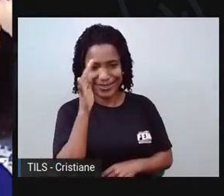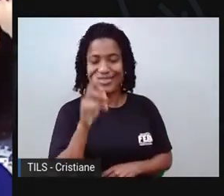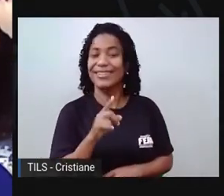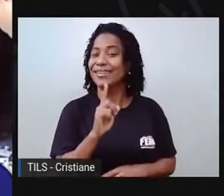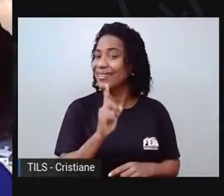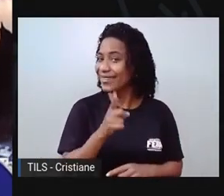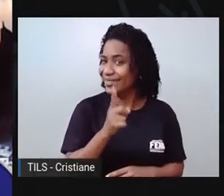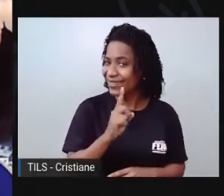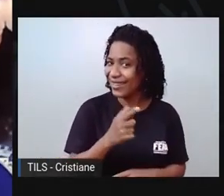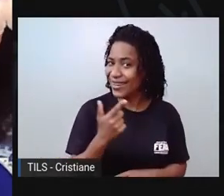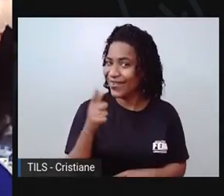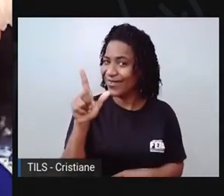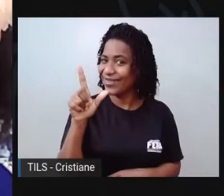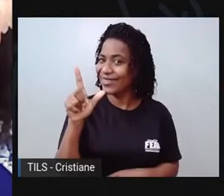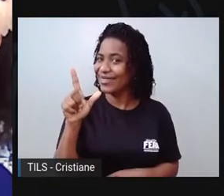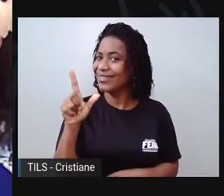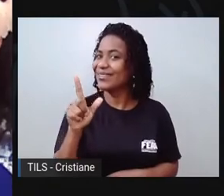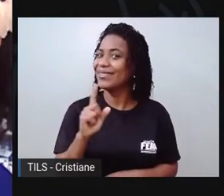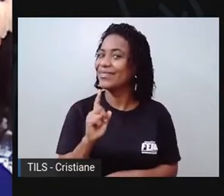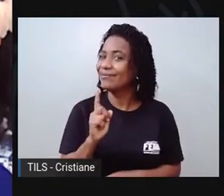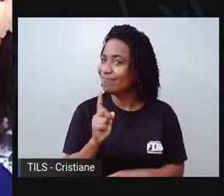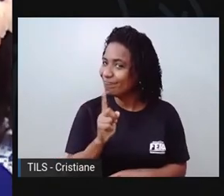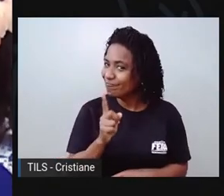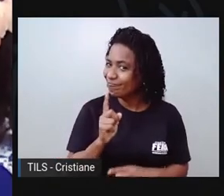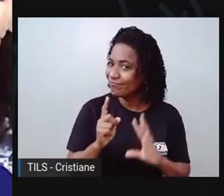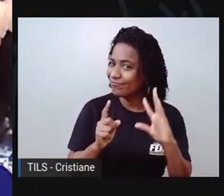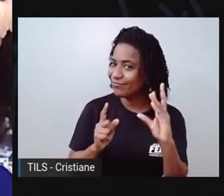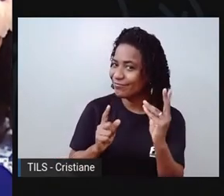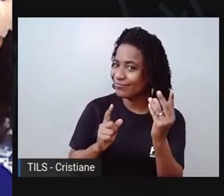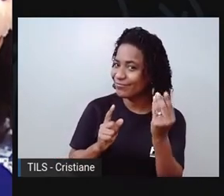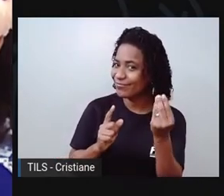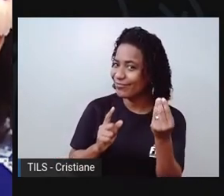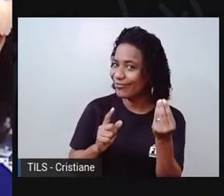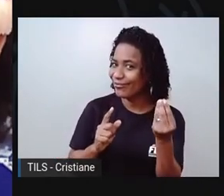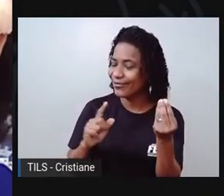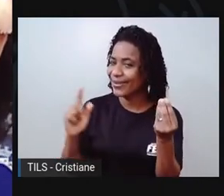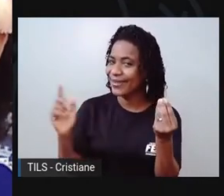música. Você que lembra é? O nome? Amiga?